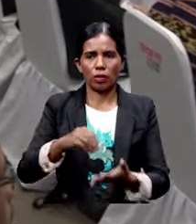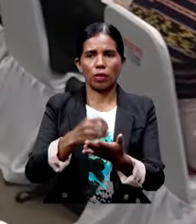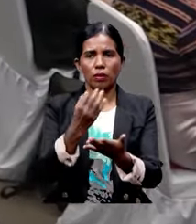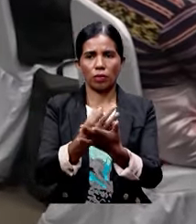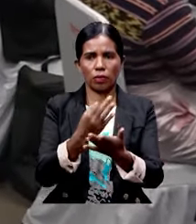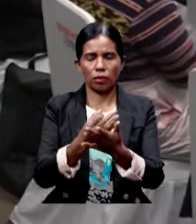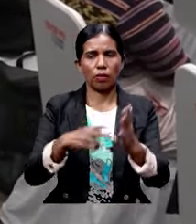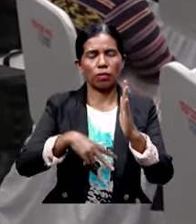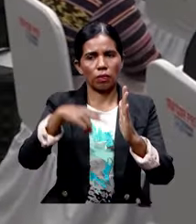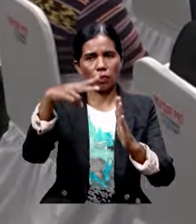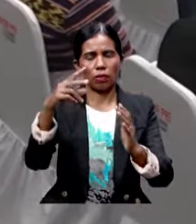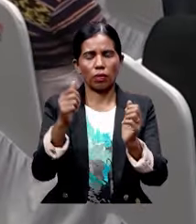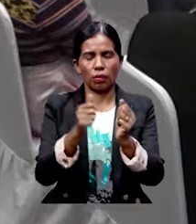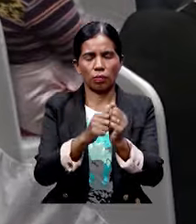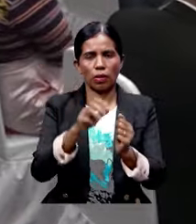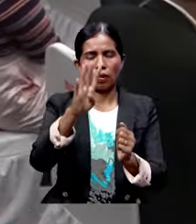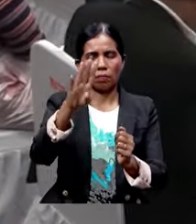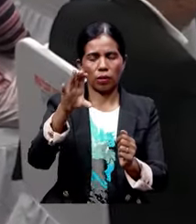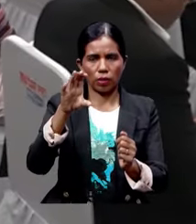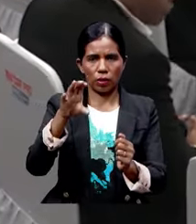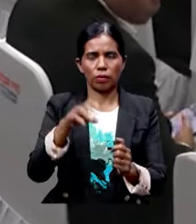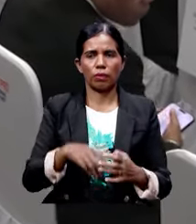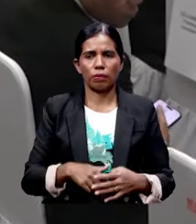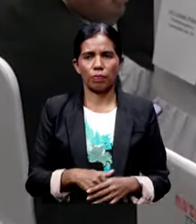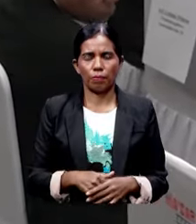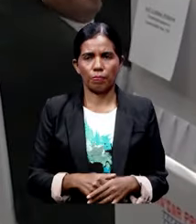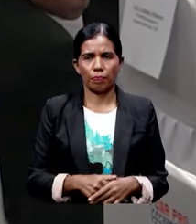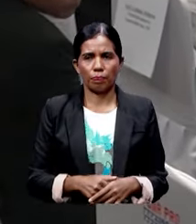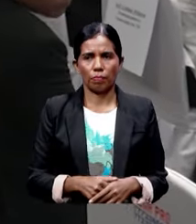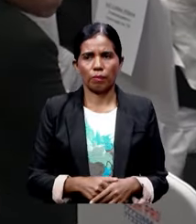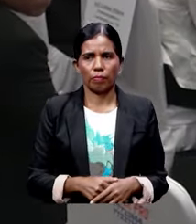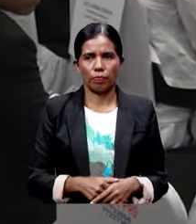orçamento ou valor toco natos atresin. Santina de Jesus, Marito da Costa, GMN.